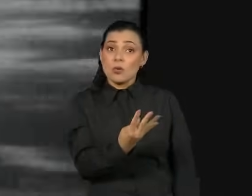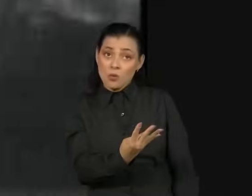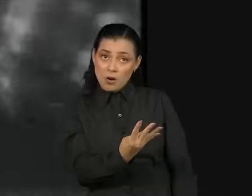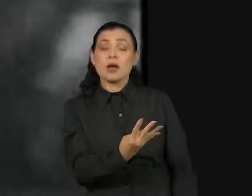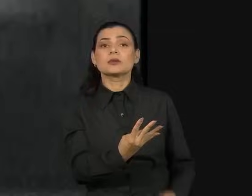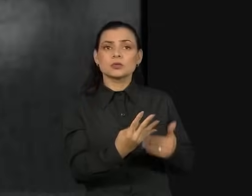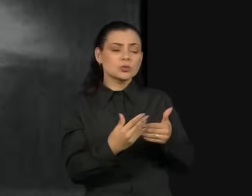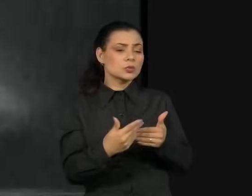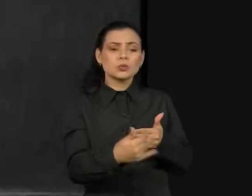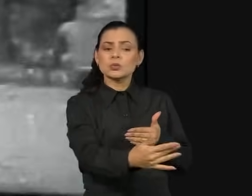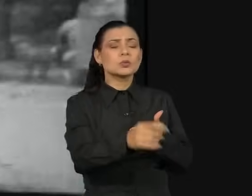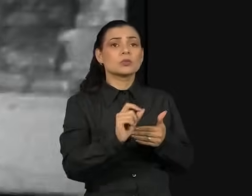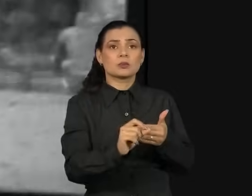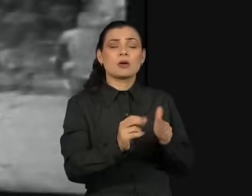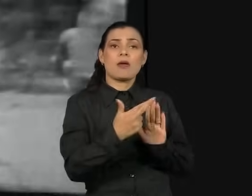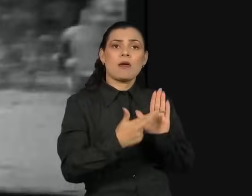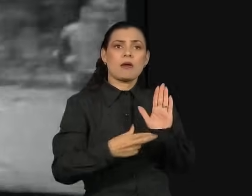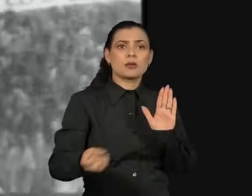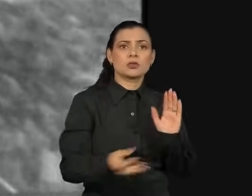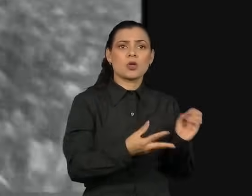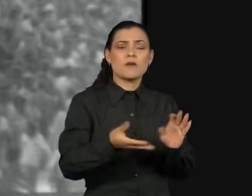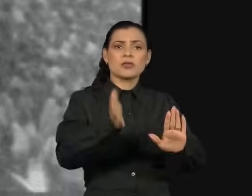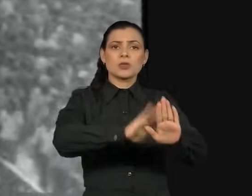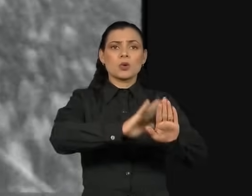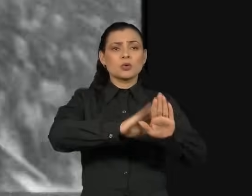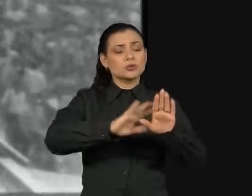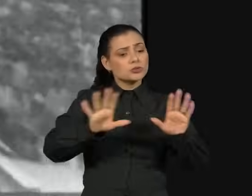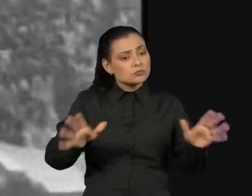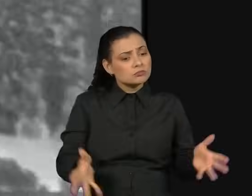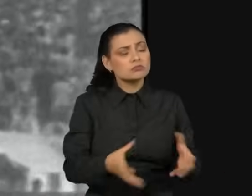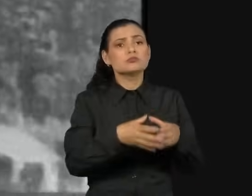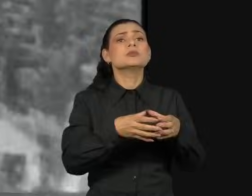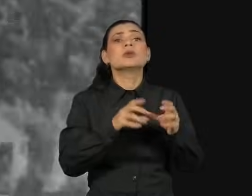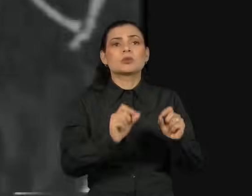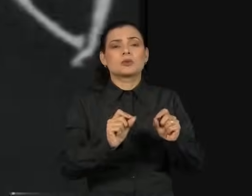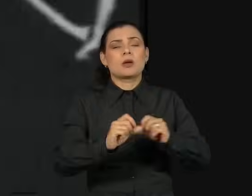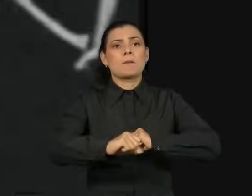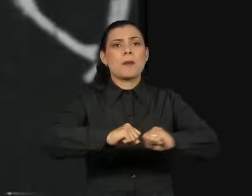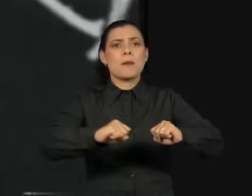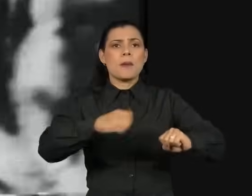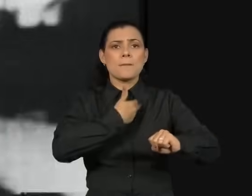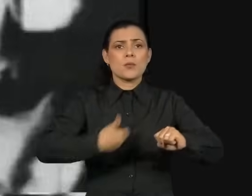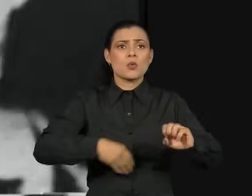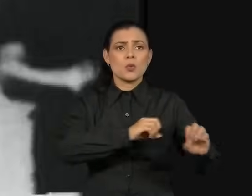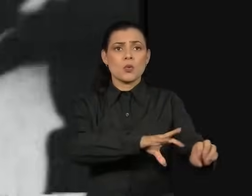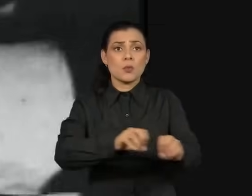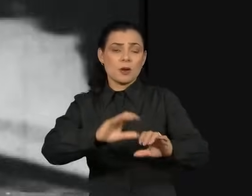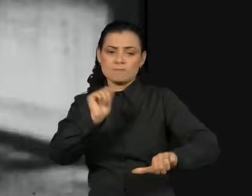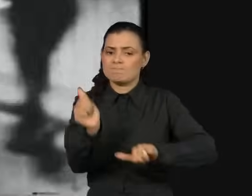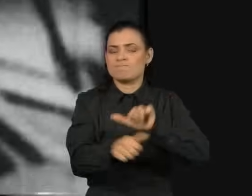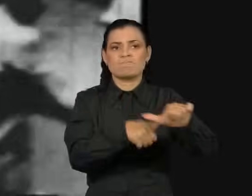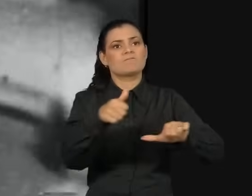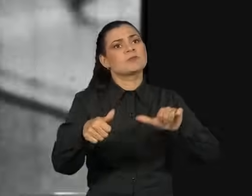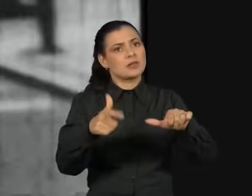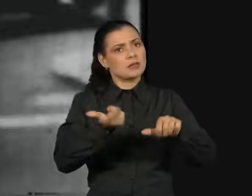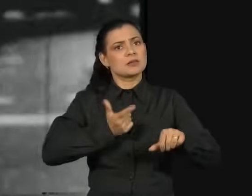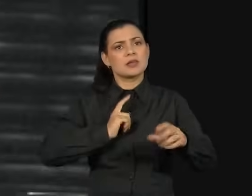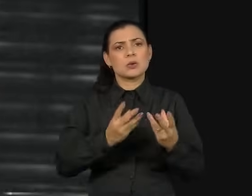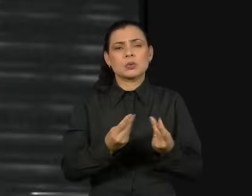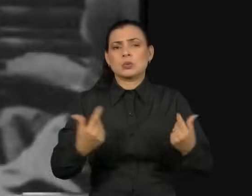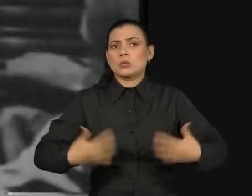porém, novas diretrizes e ideologias abalaram o sistema público de educação, com